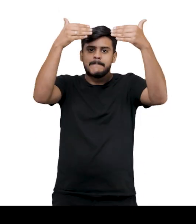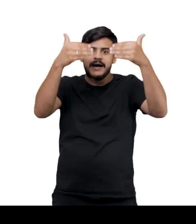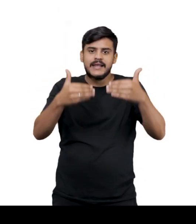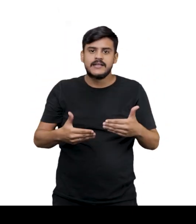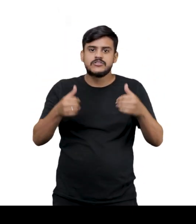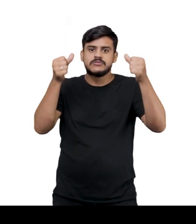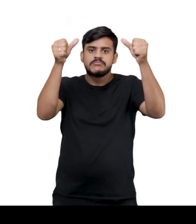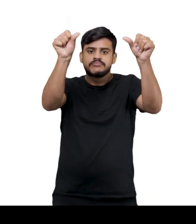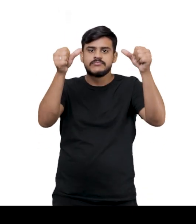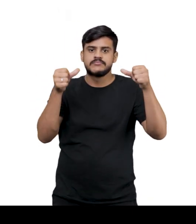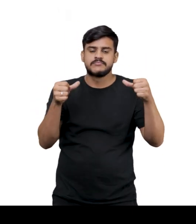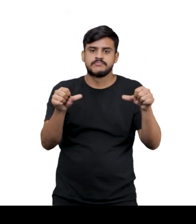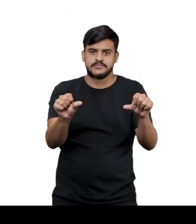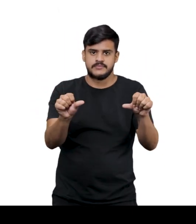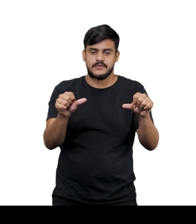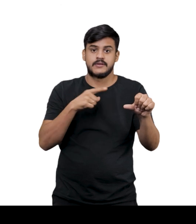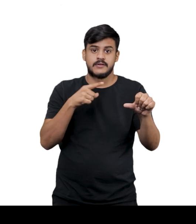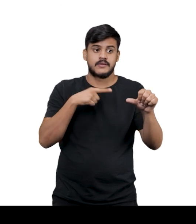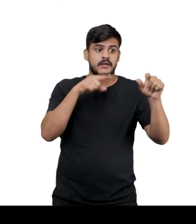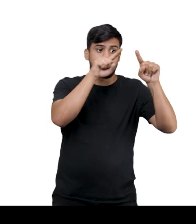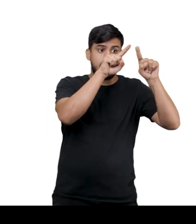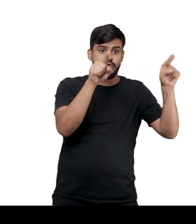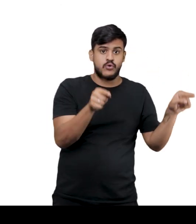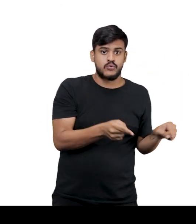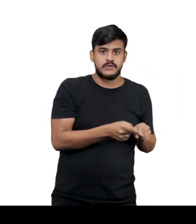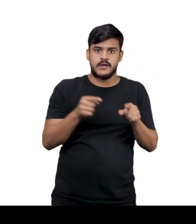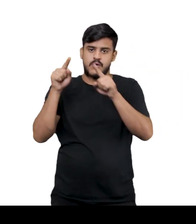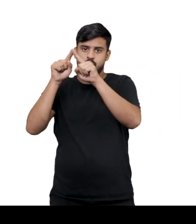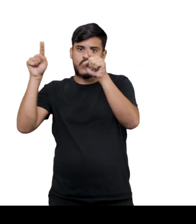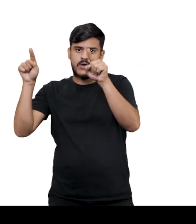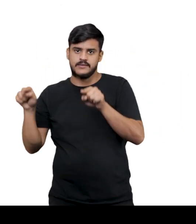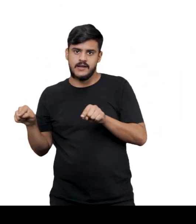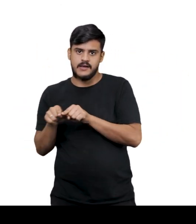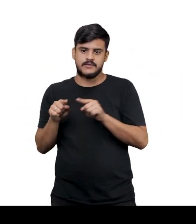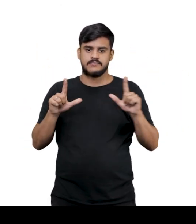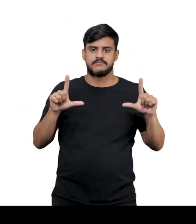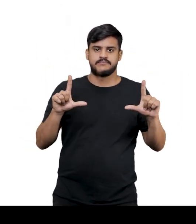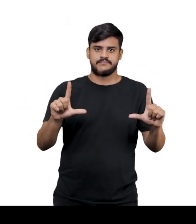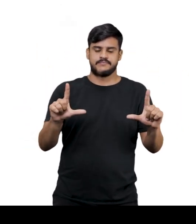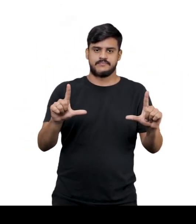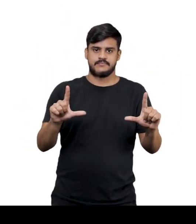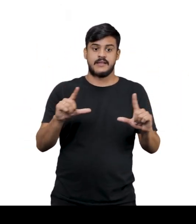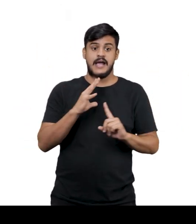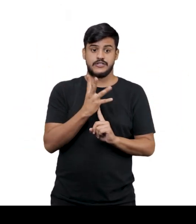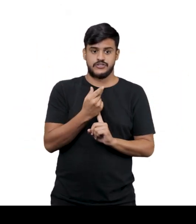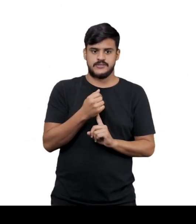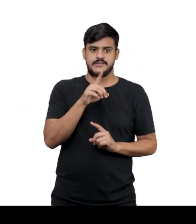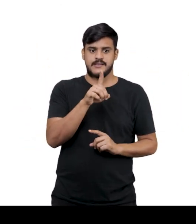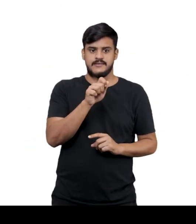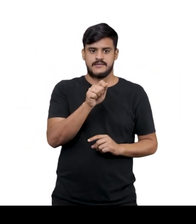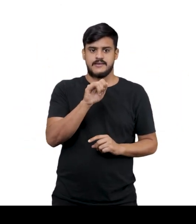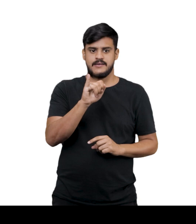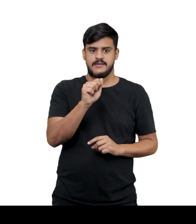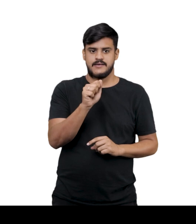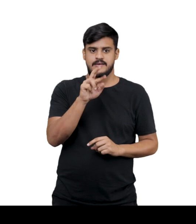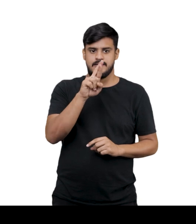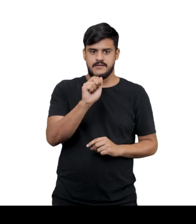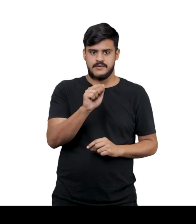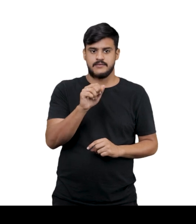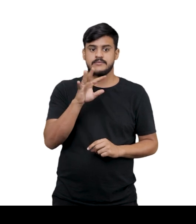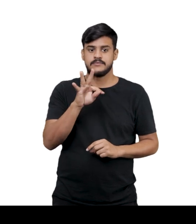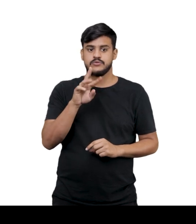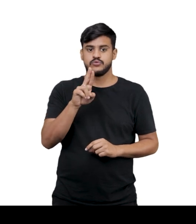parede contrária ao elevador, entre uma tela redonda e uma quadrada. A artista, Dayara